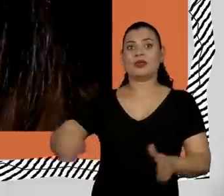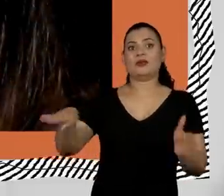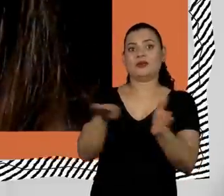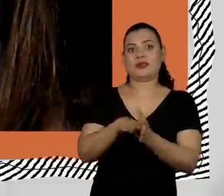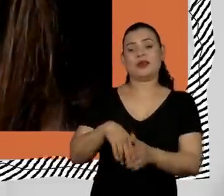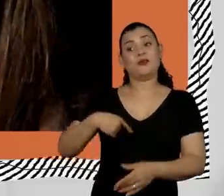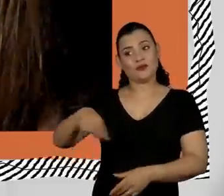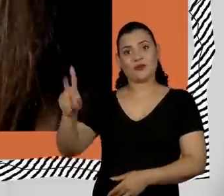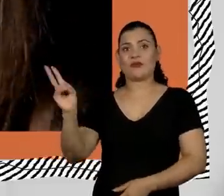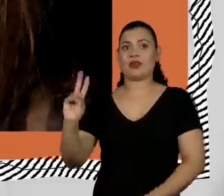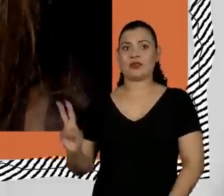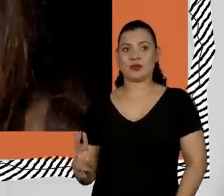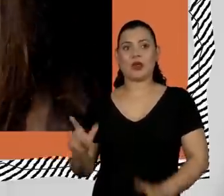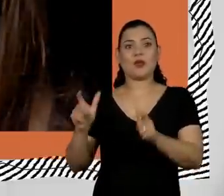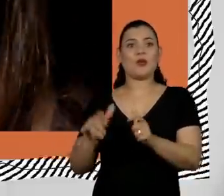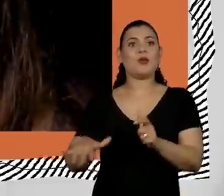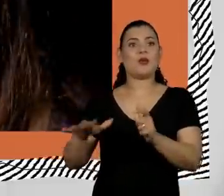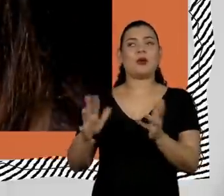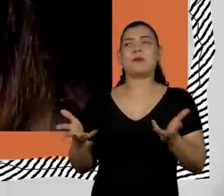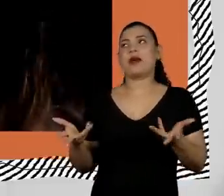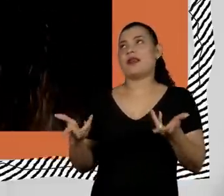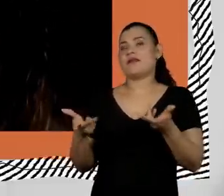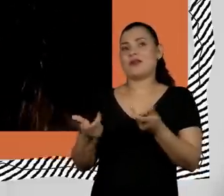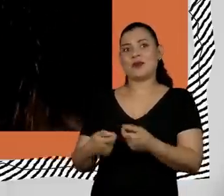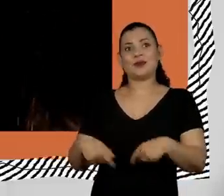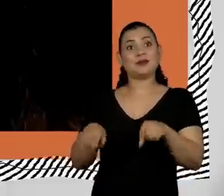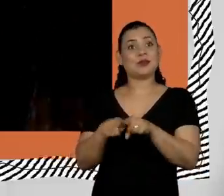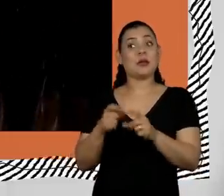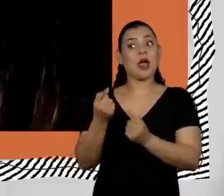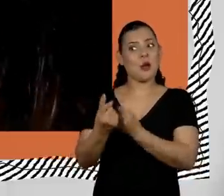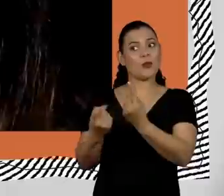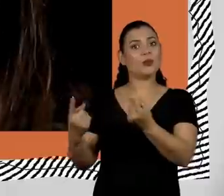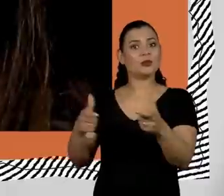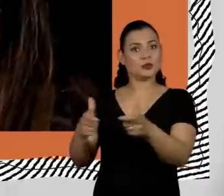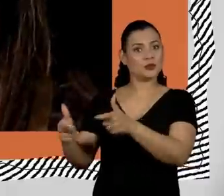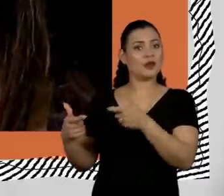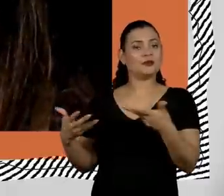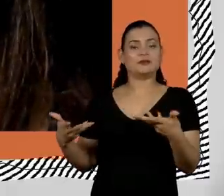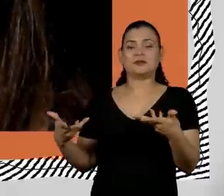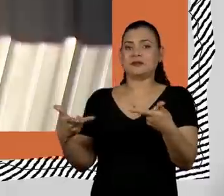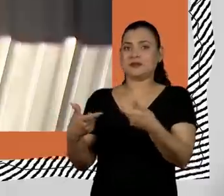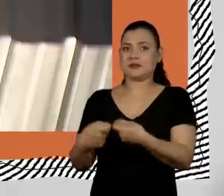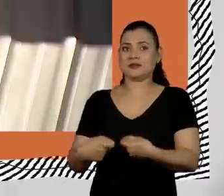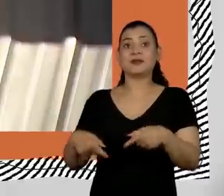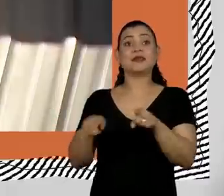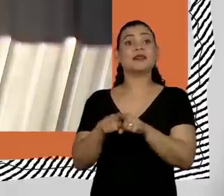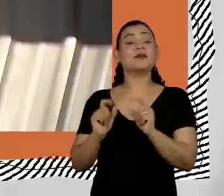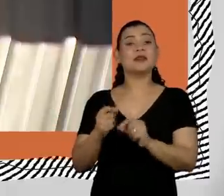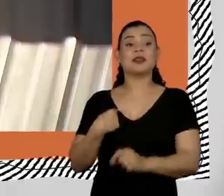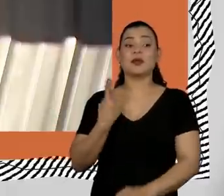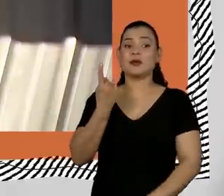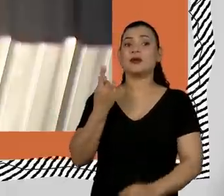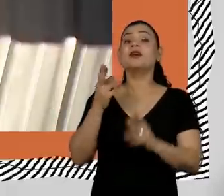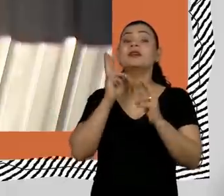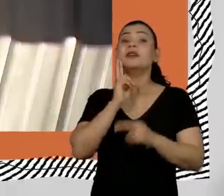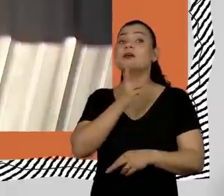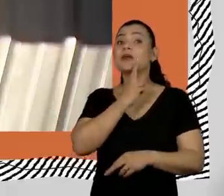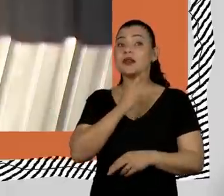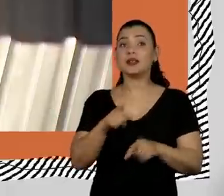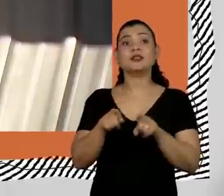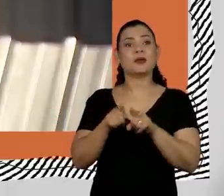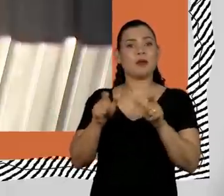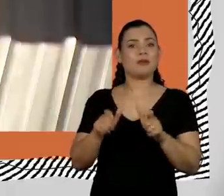e aí fui no lugar incrível aliás em alguns lugares incríveis lá mas tem um restaurante